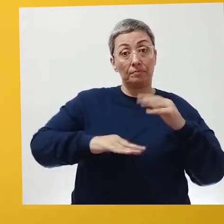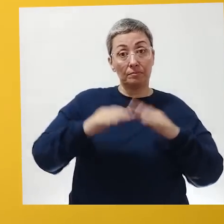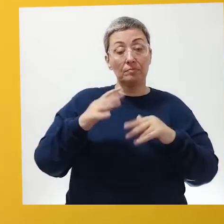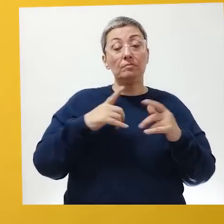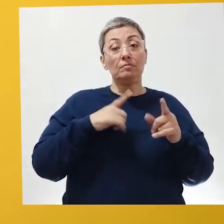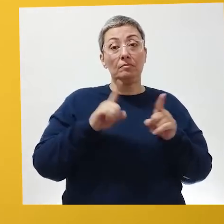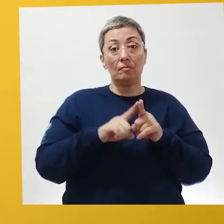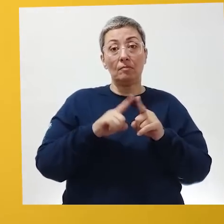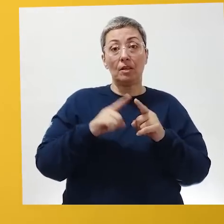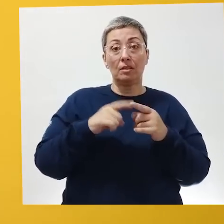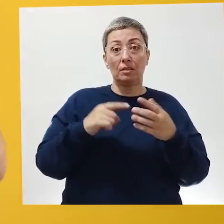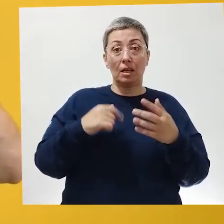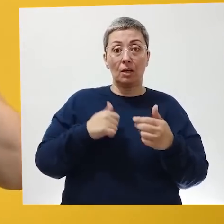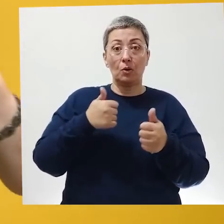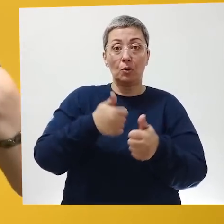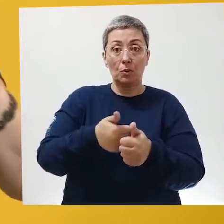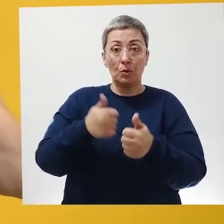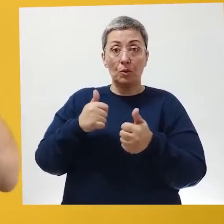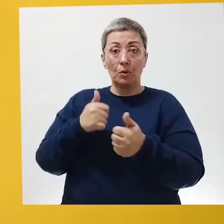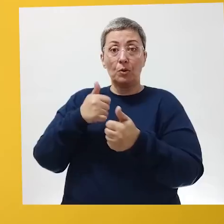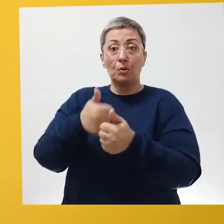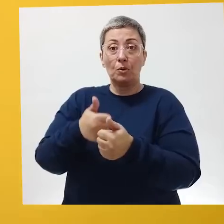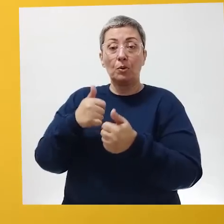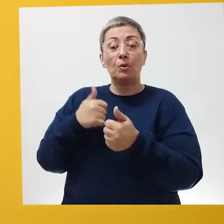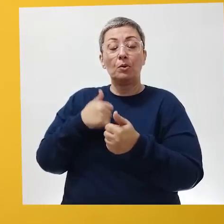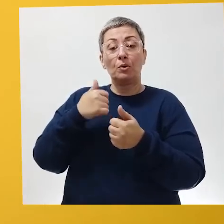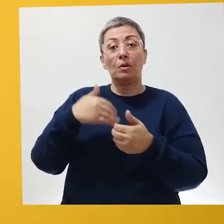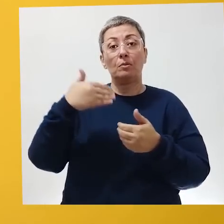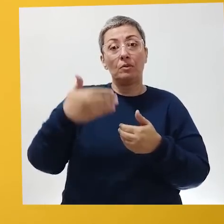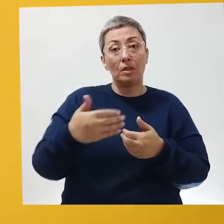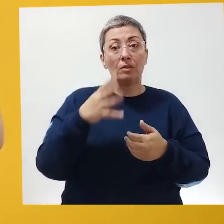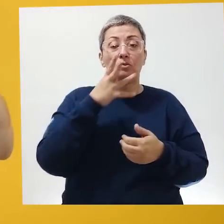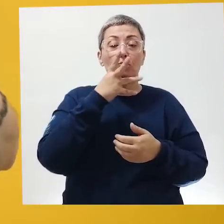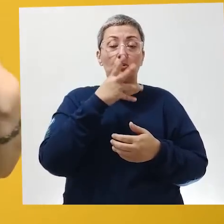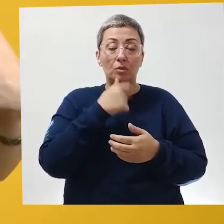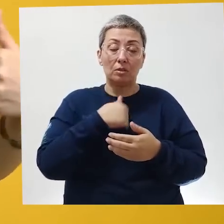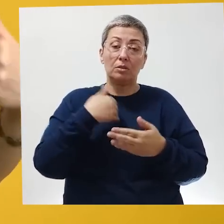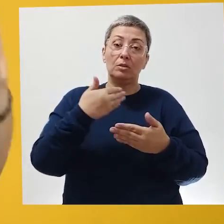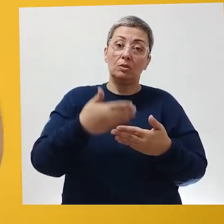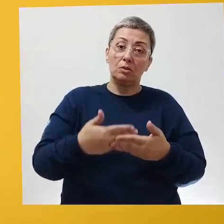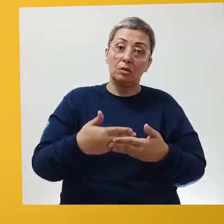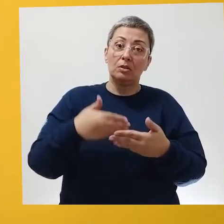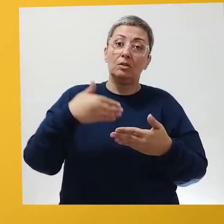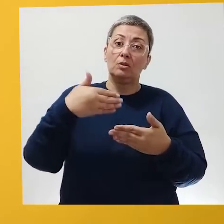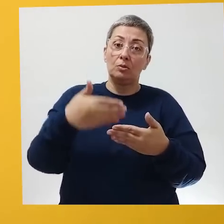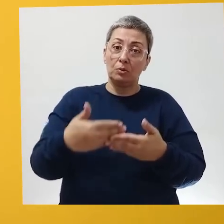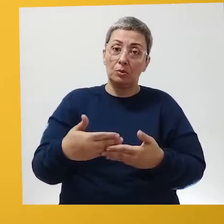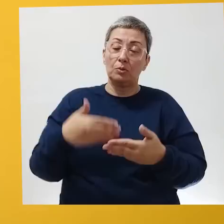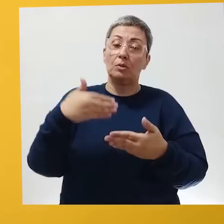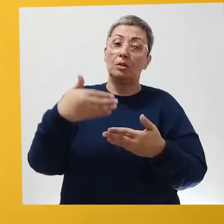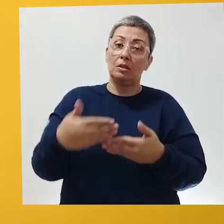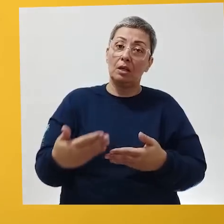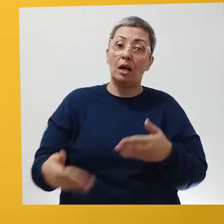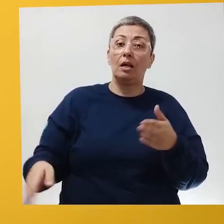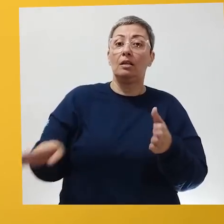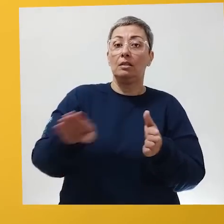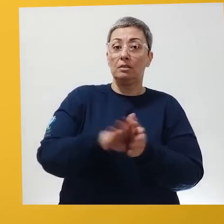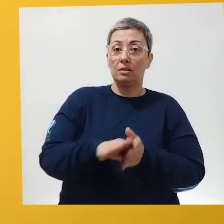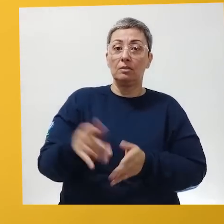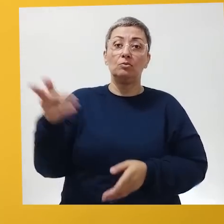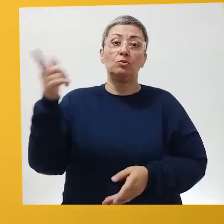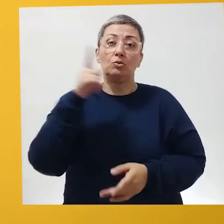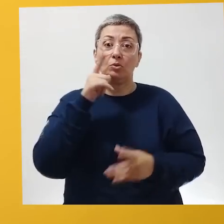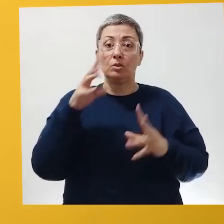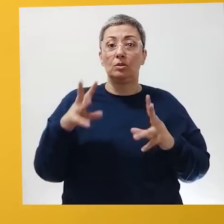se dá por essas aproximações sucessivas. Então, devagarzinho eu vou fazendo cada parte até que ela consiga